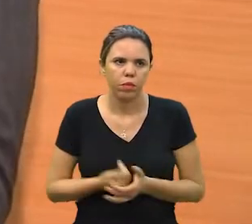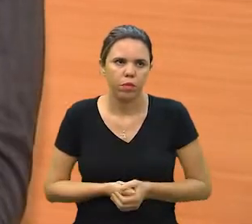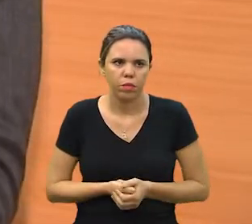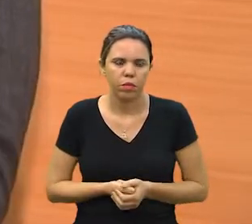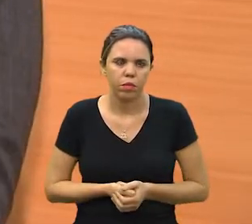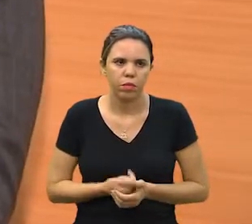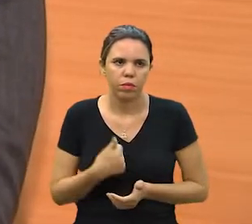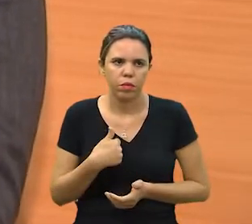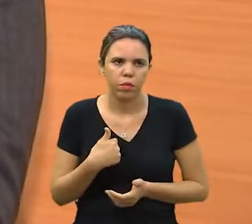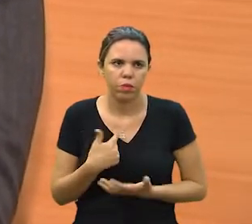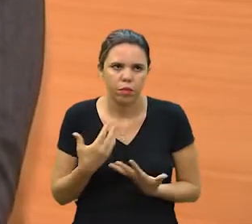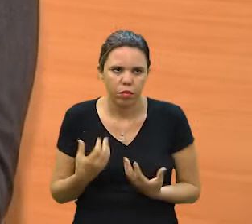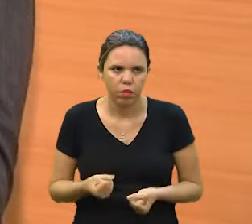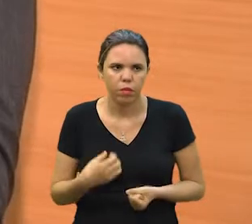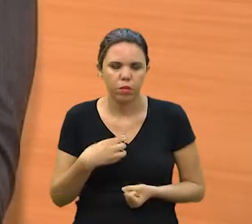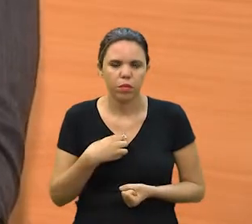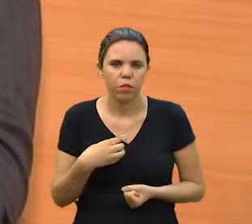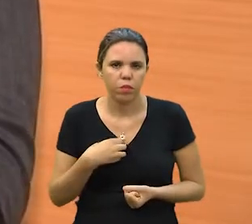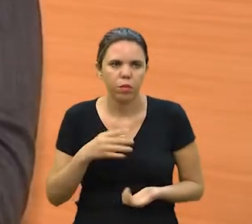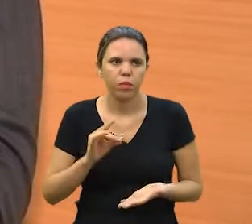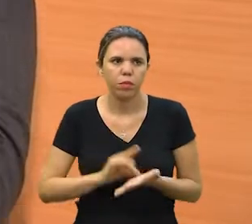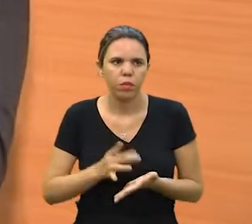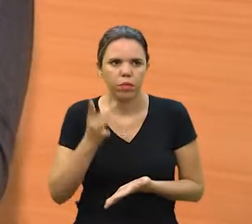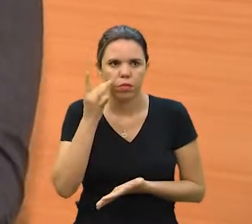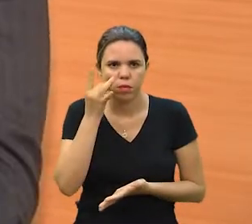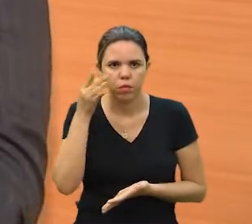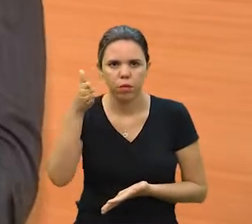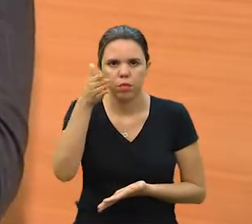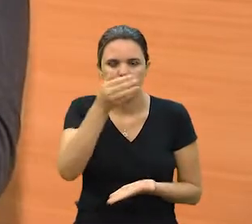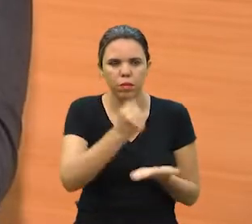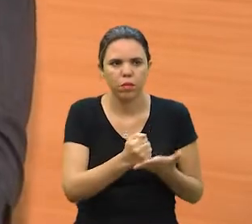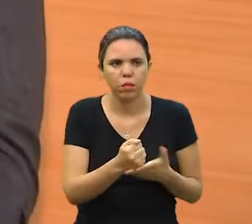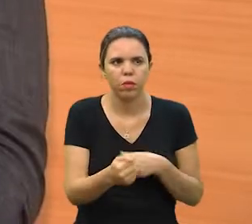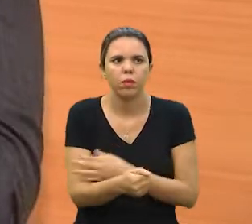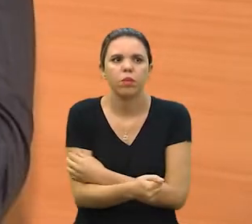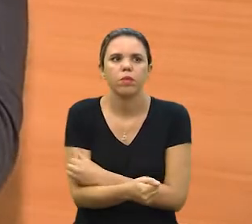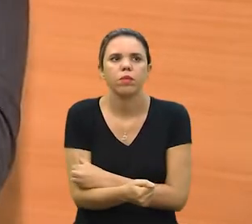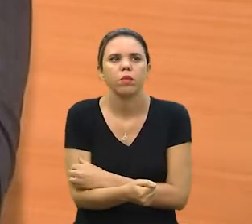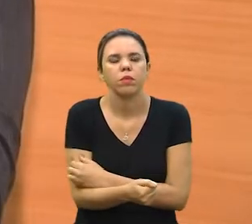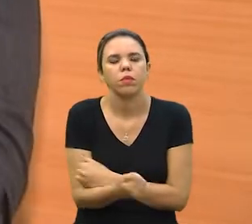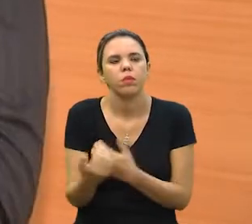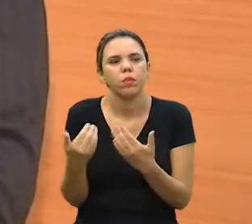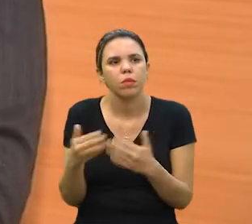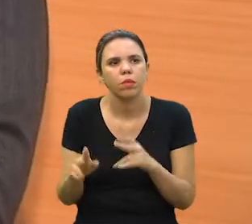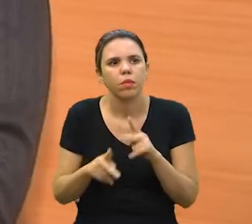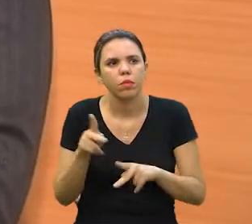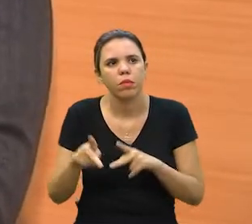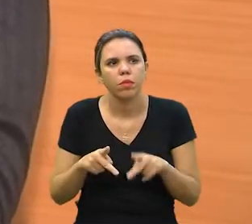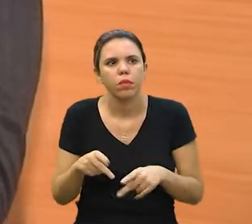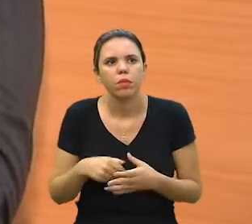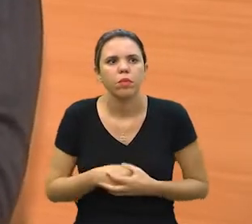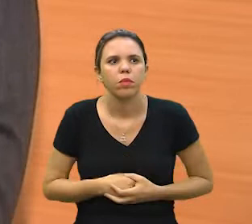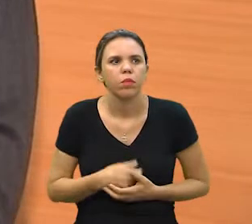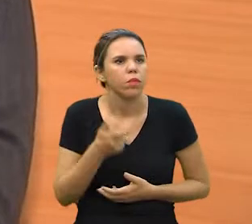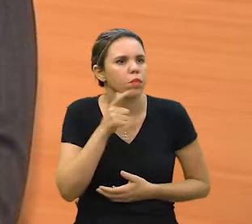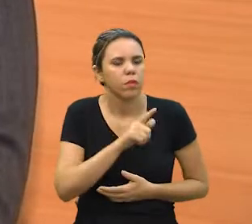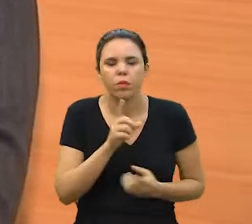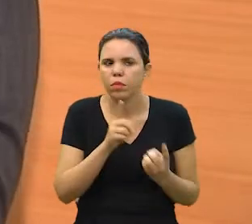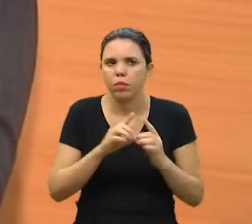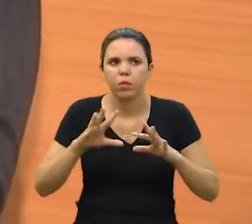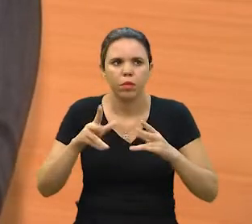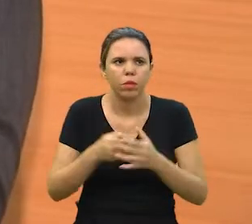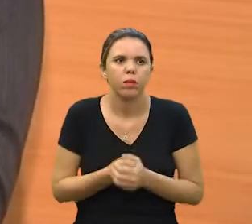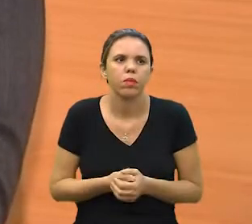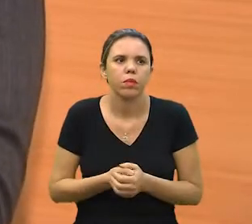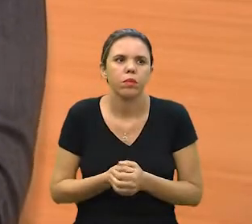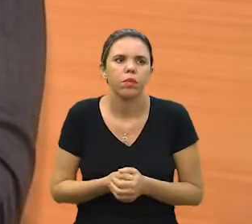a vereança. Eu adotei um estilo de realmente estar presente, de poder ajudar, de poder estar aberto. Muitas vezes a gente não